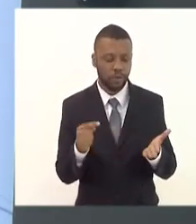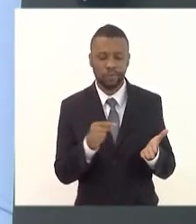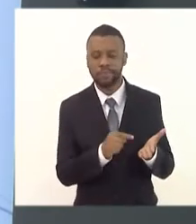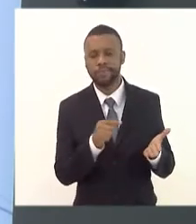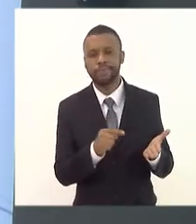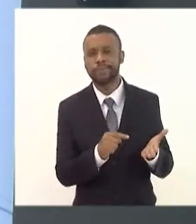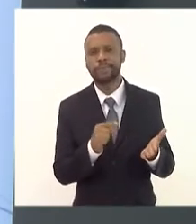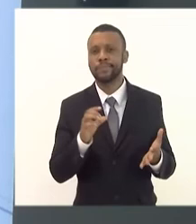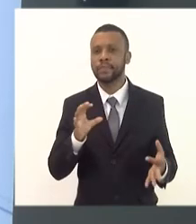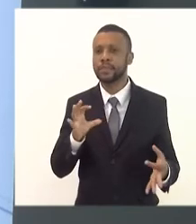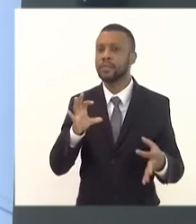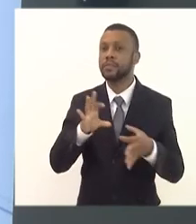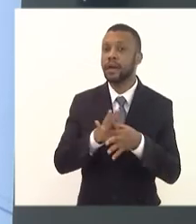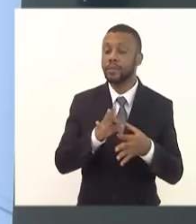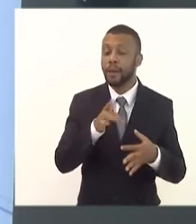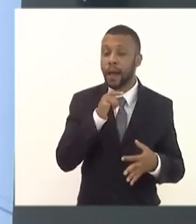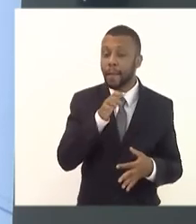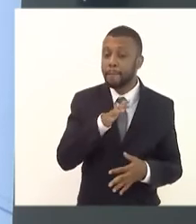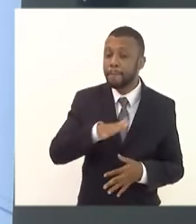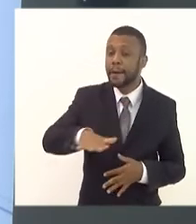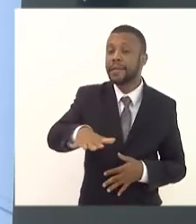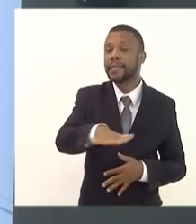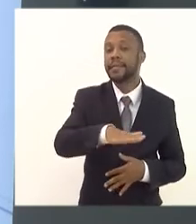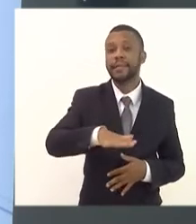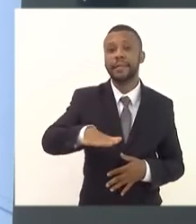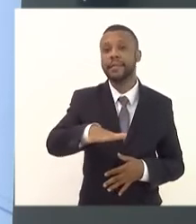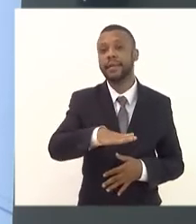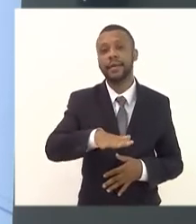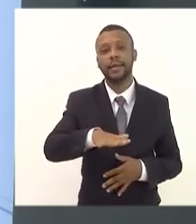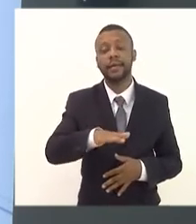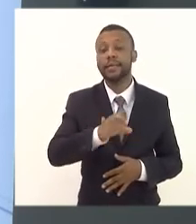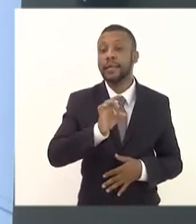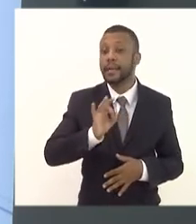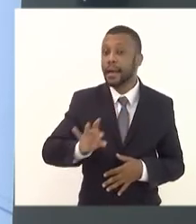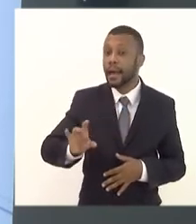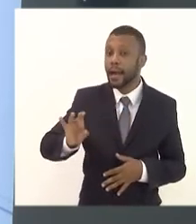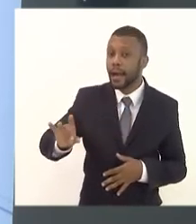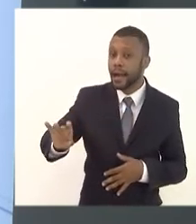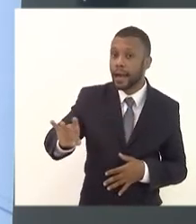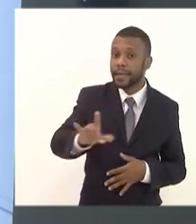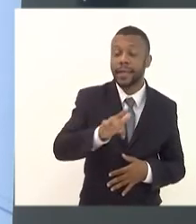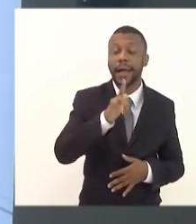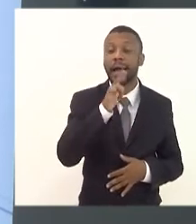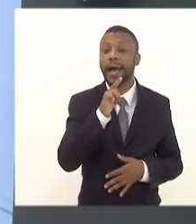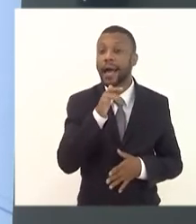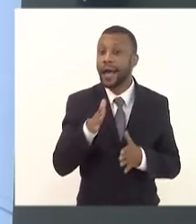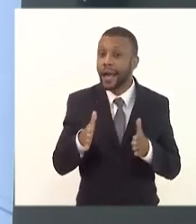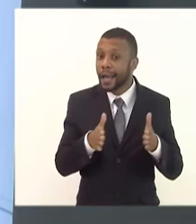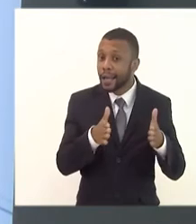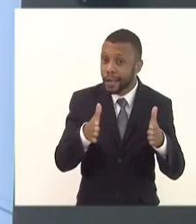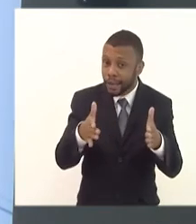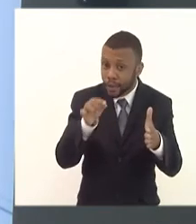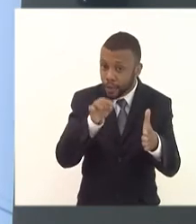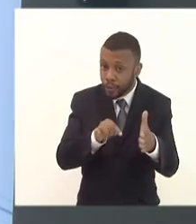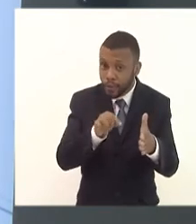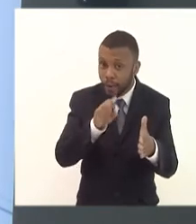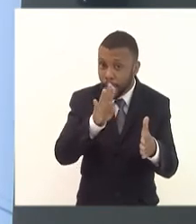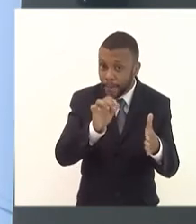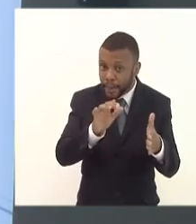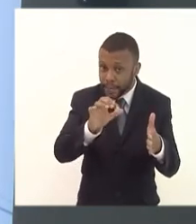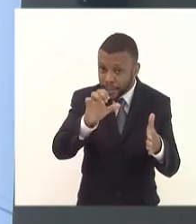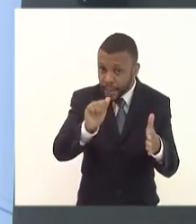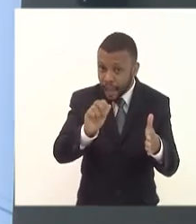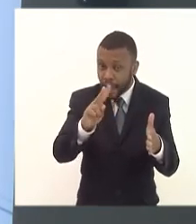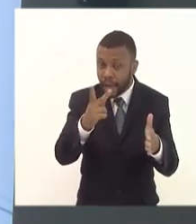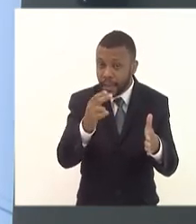pelas bacias hidrográficas de cada rio, para só não falar bacia hidrográfica da Baía de Guanabara, bacia hidrográfica de cada rio